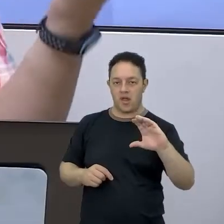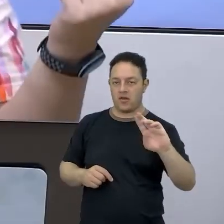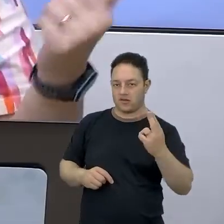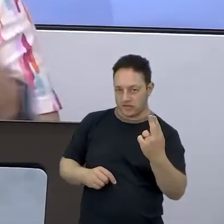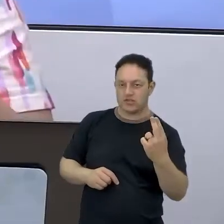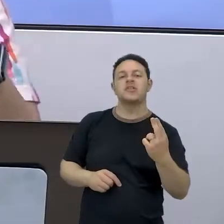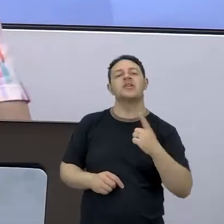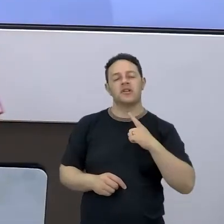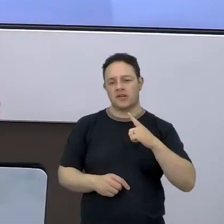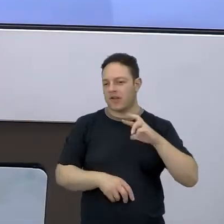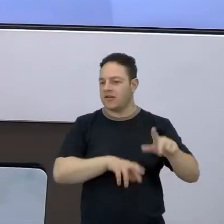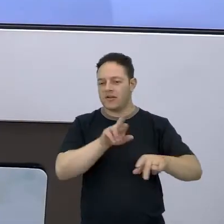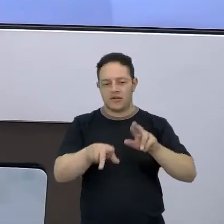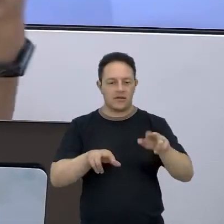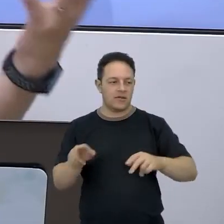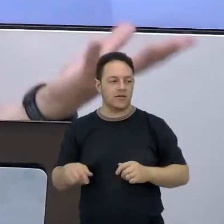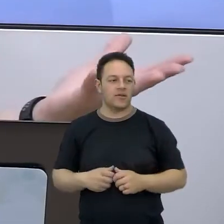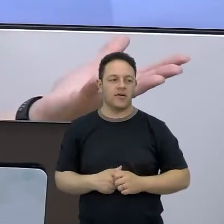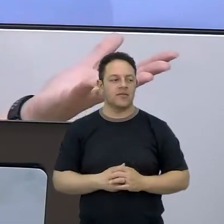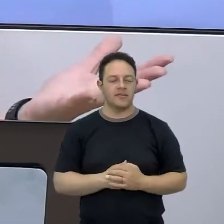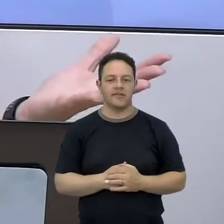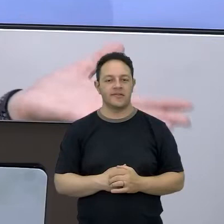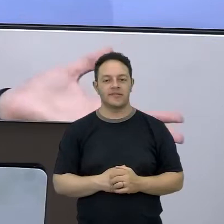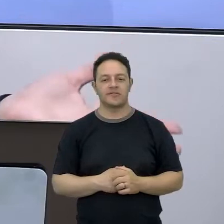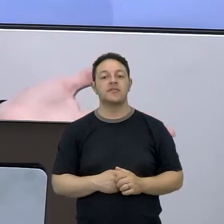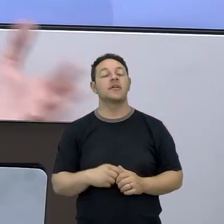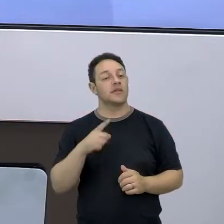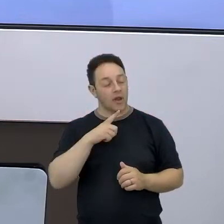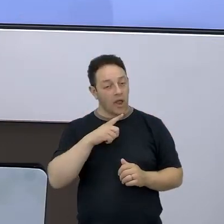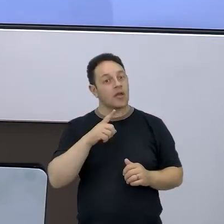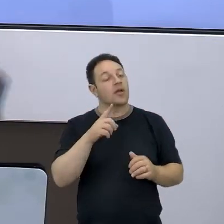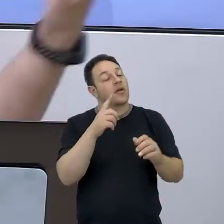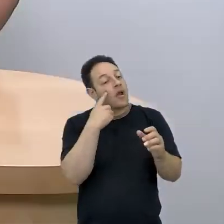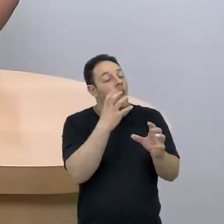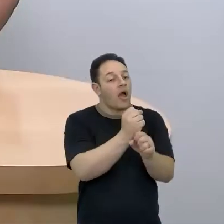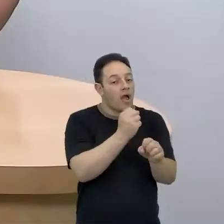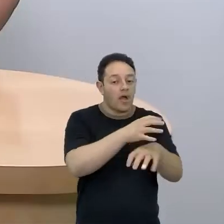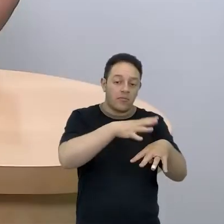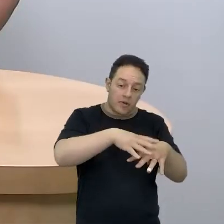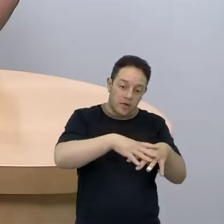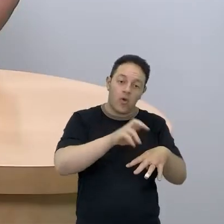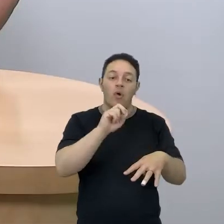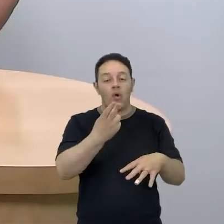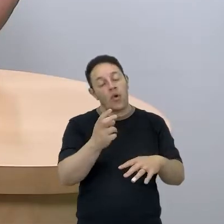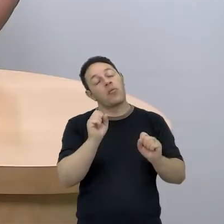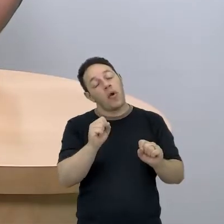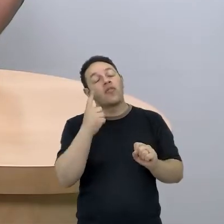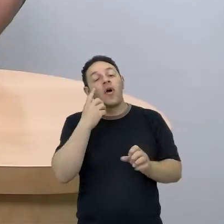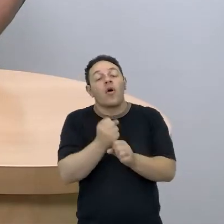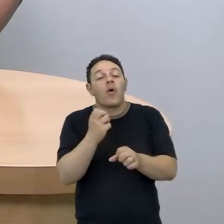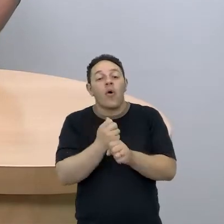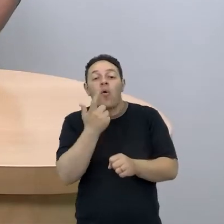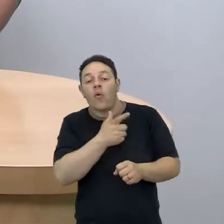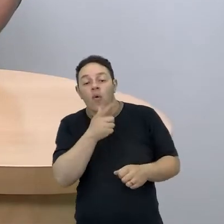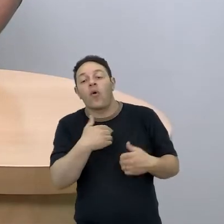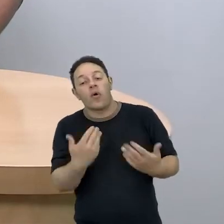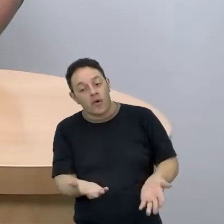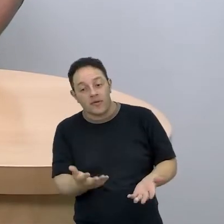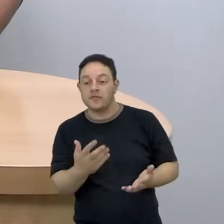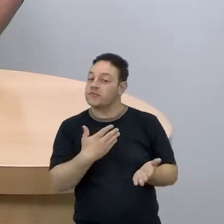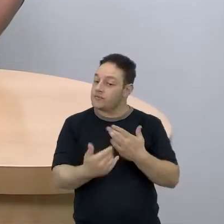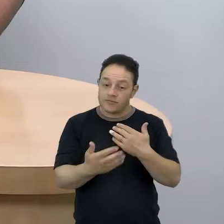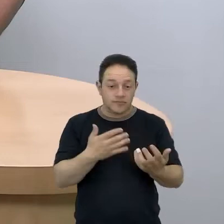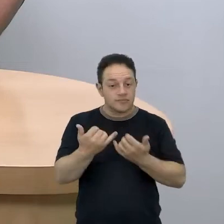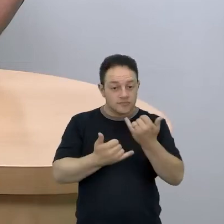utilizada quando você está fazendo uma programação que tenha cálculos matemáticos Sim. ou quando você quer contar a pontuação. Qualquer jogo que você faz com